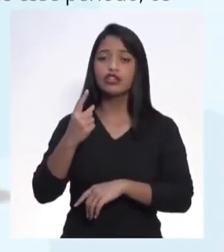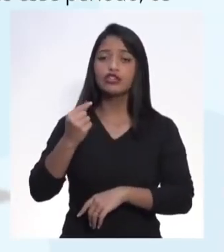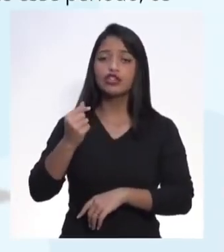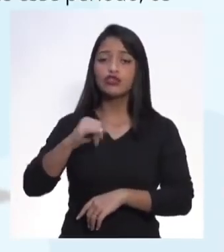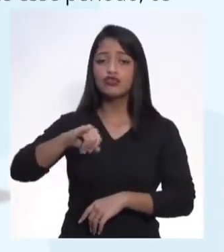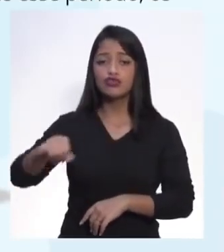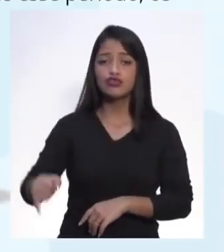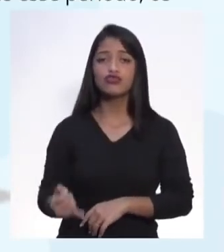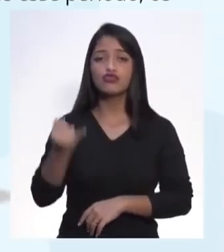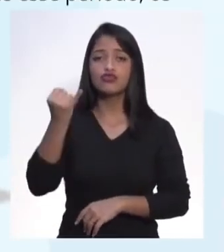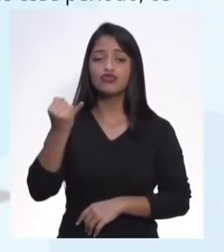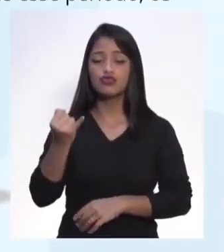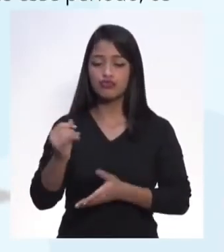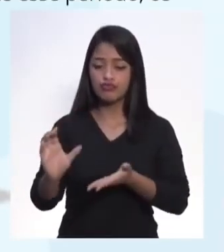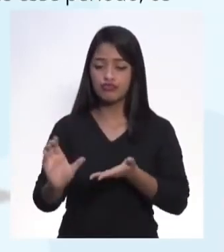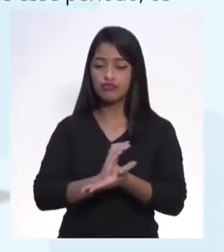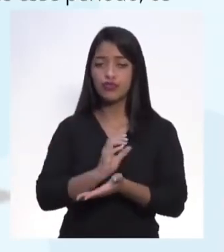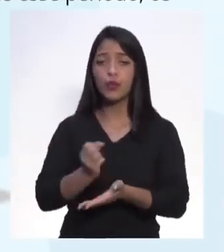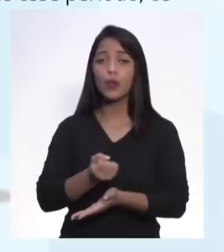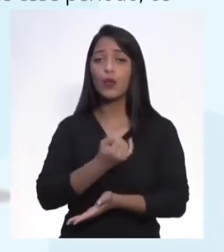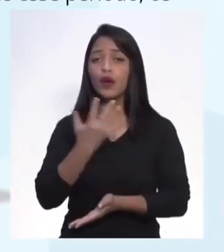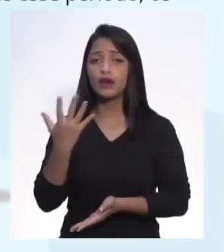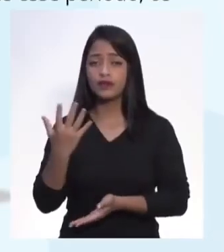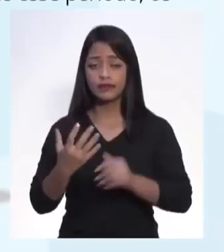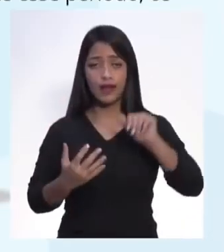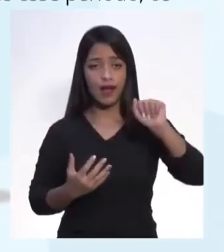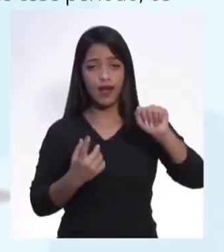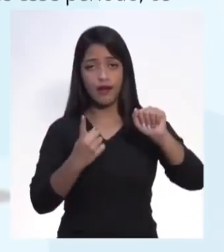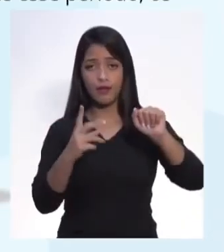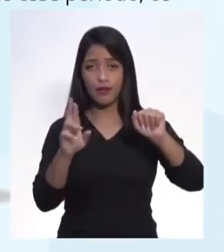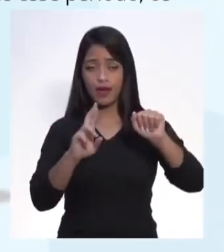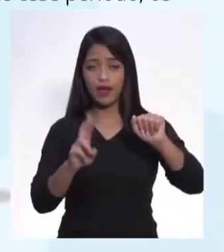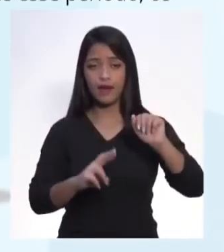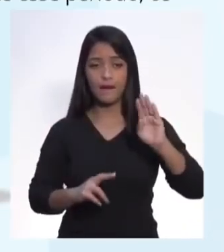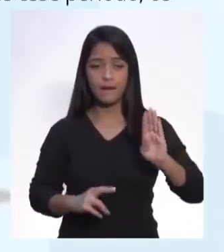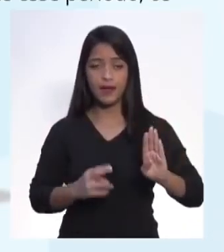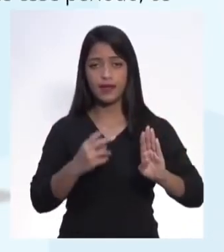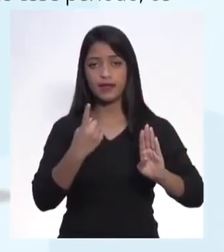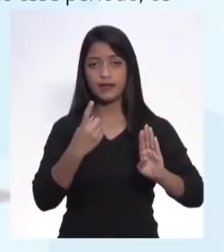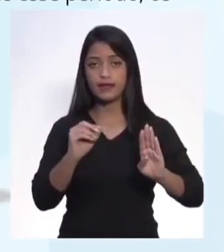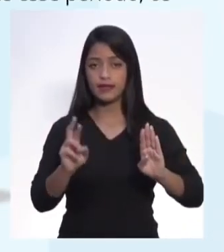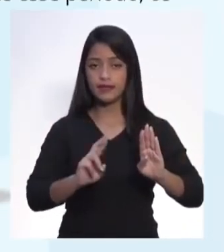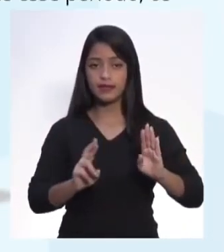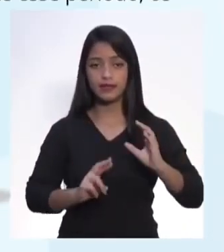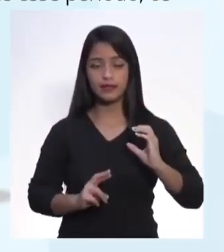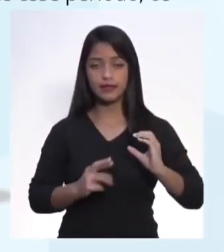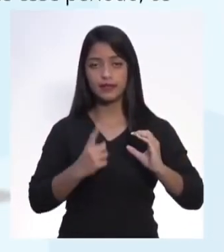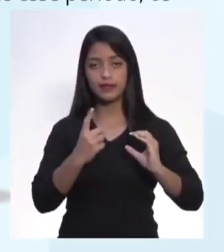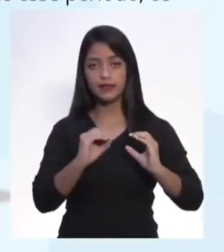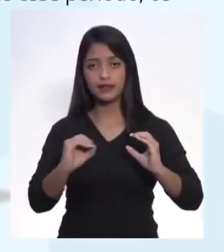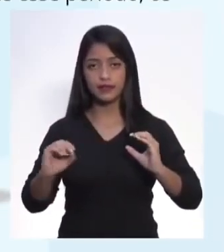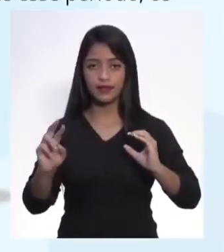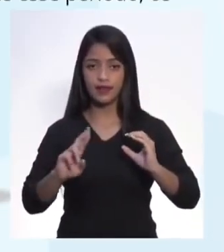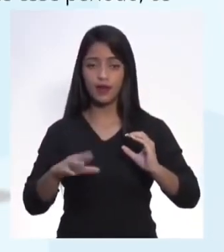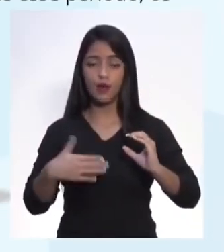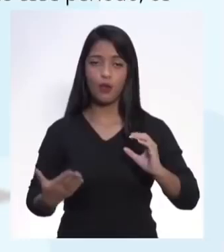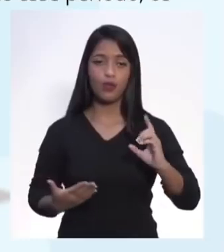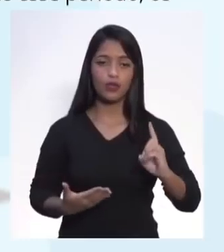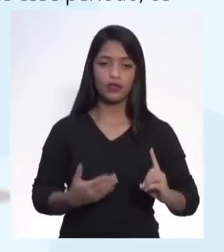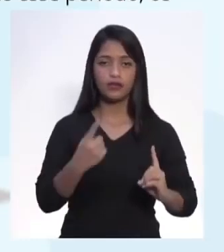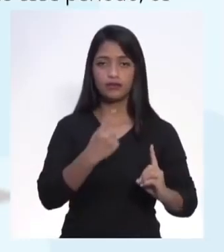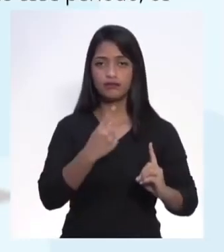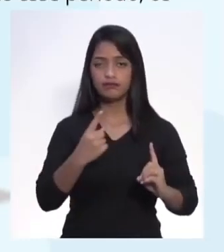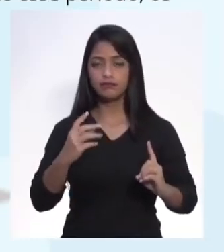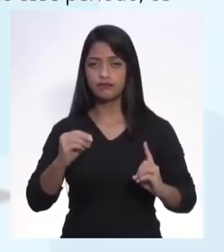de quanto? Na letra A, R$1, na letra B, R$10, na letra C, R$100 ou na letra D,